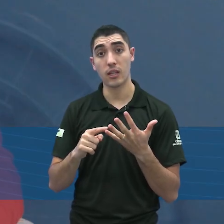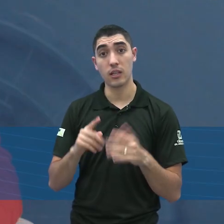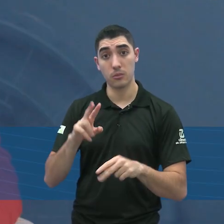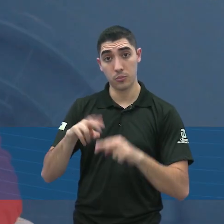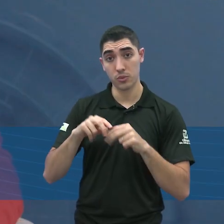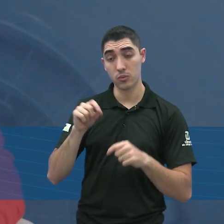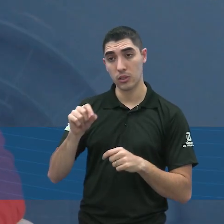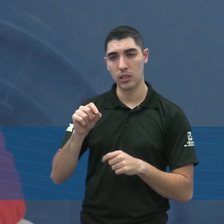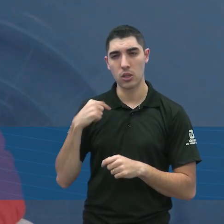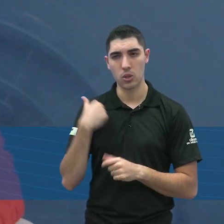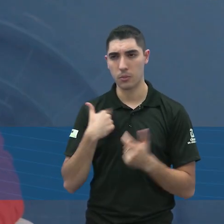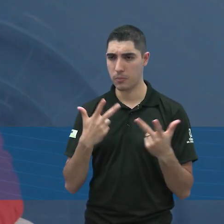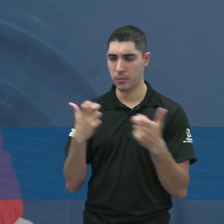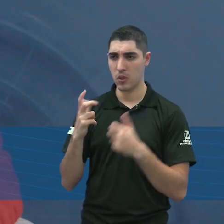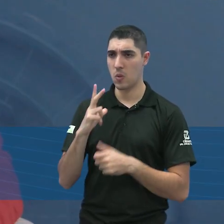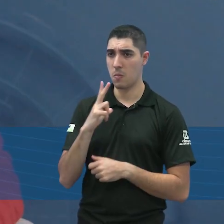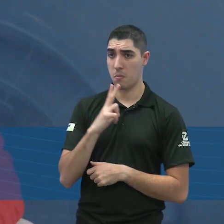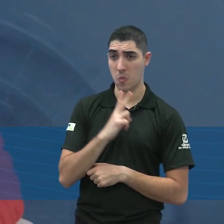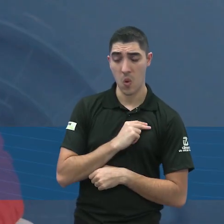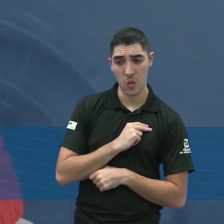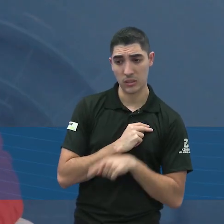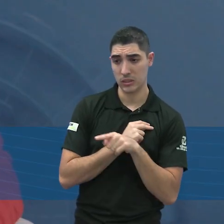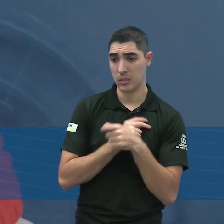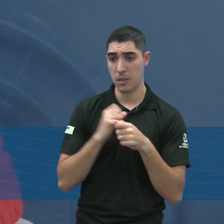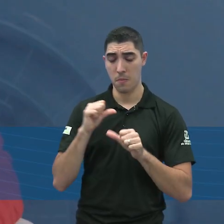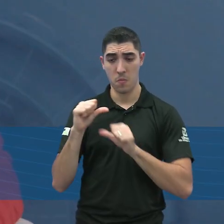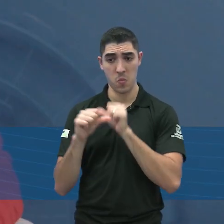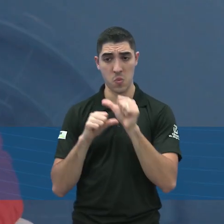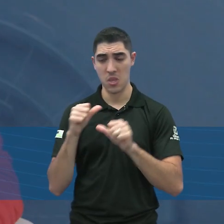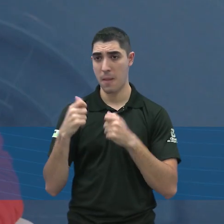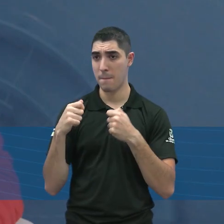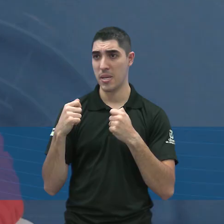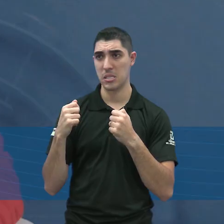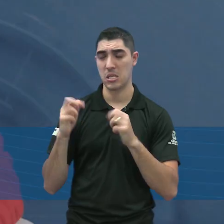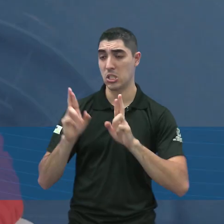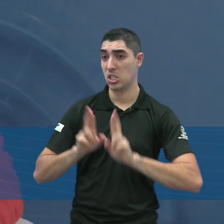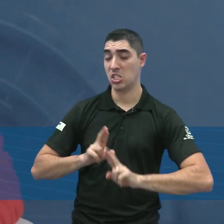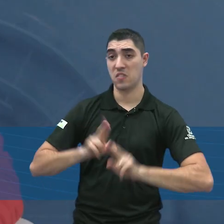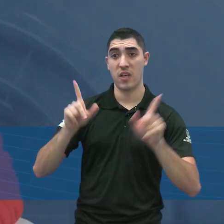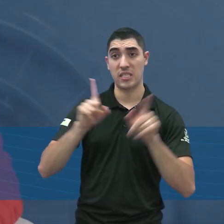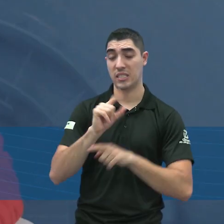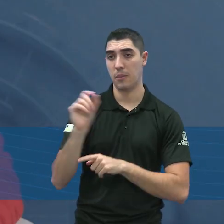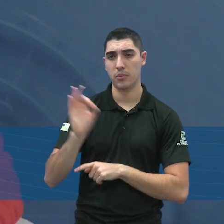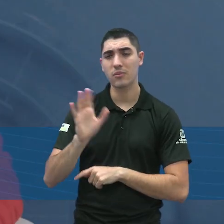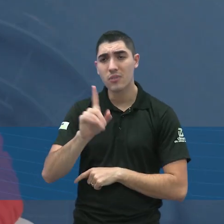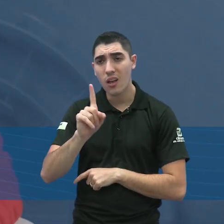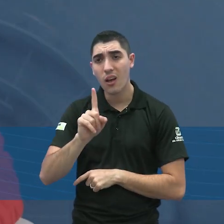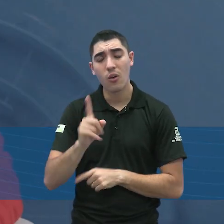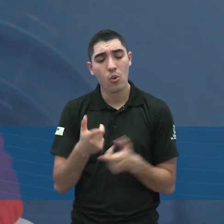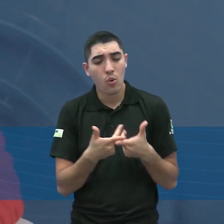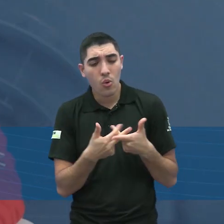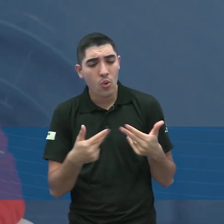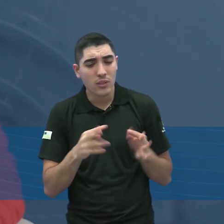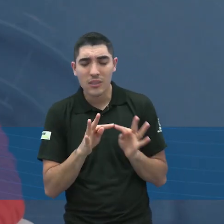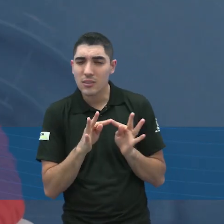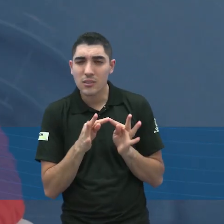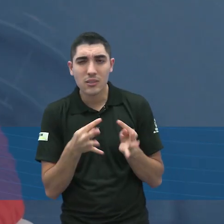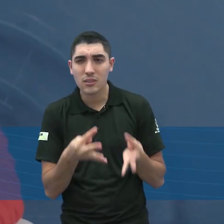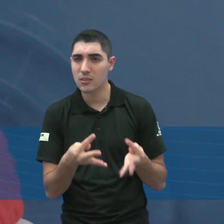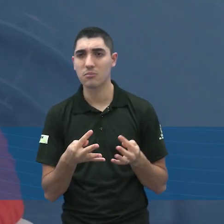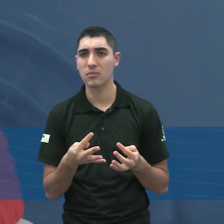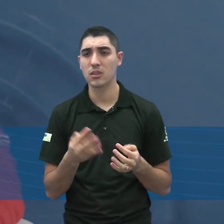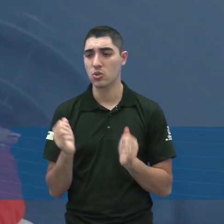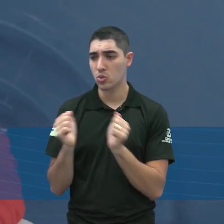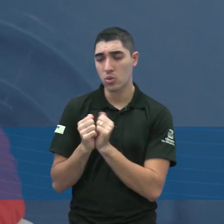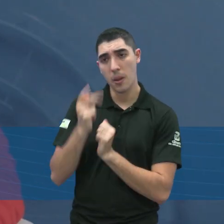grande escala, a gente imagina, meu Deus, a mudança ela tem que ser algo muito macro, mas a gente pode ir ali no nosso núcleo ali,